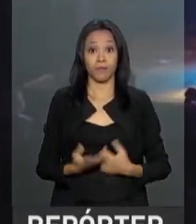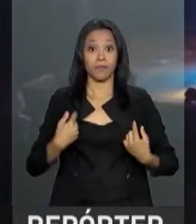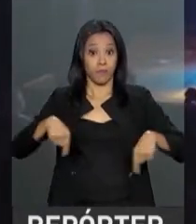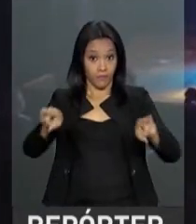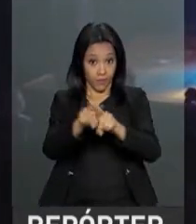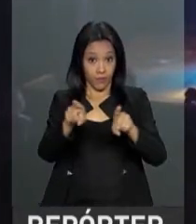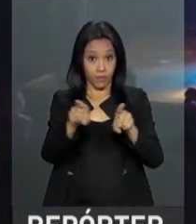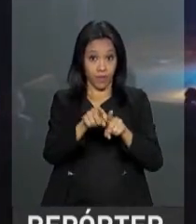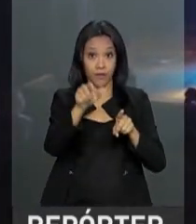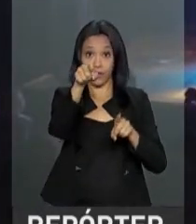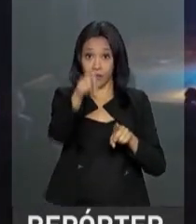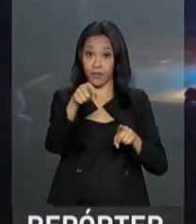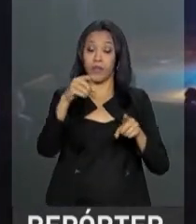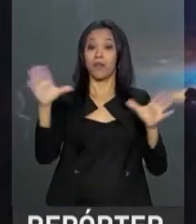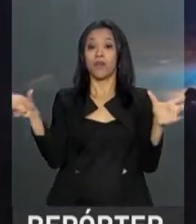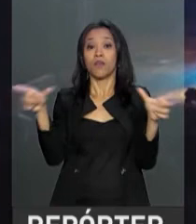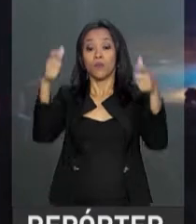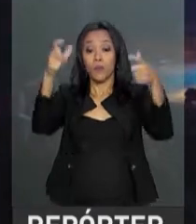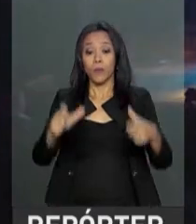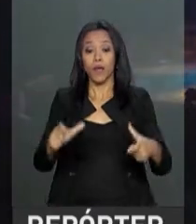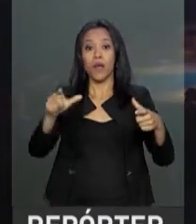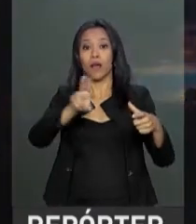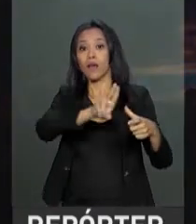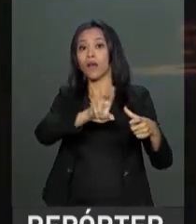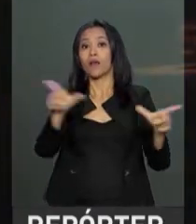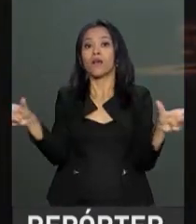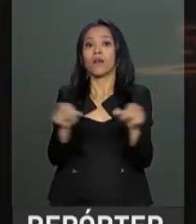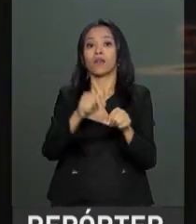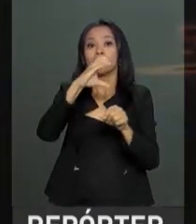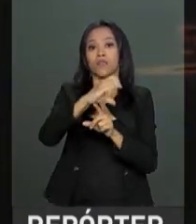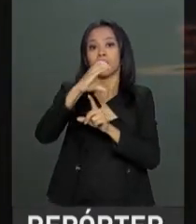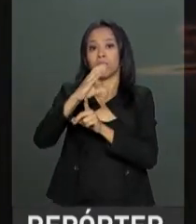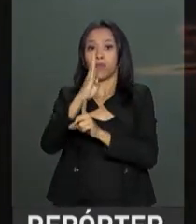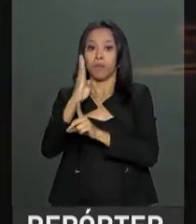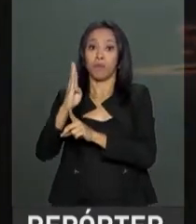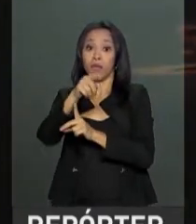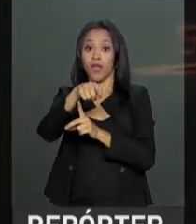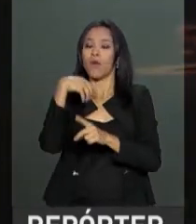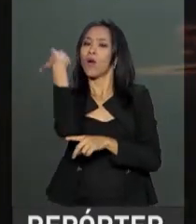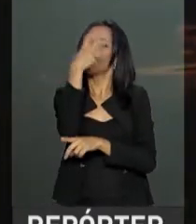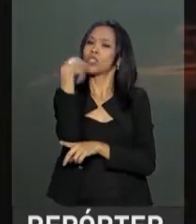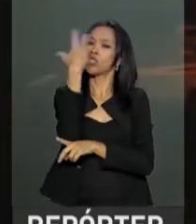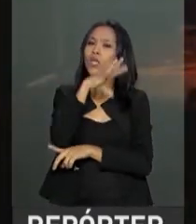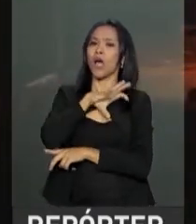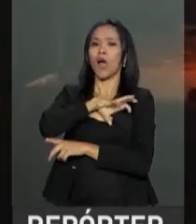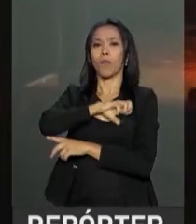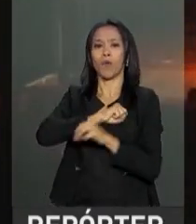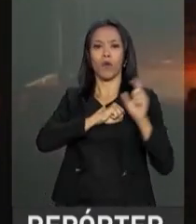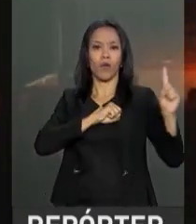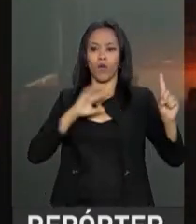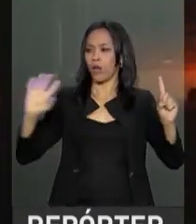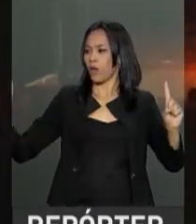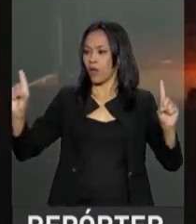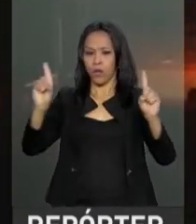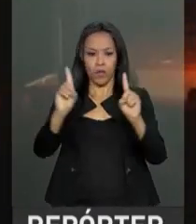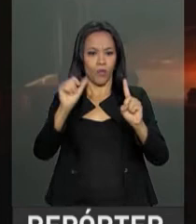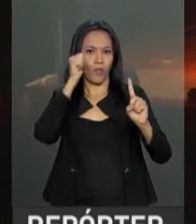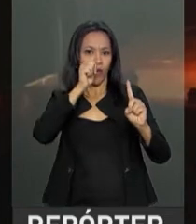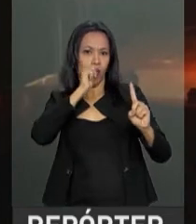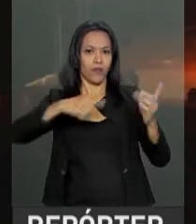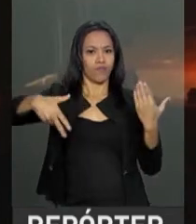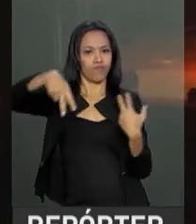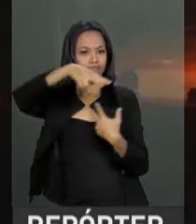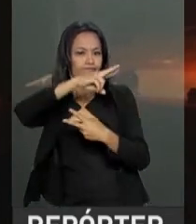no Centro Cultural Banco do Brasil, um musical contou a história de amor entre mulheres, pontuado por canções